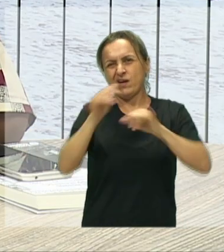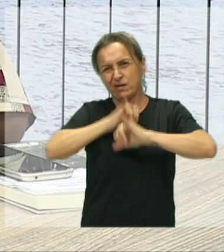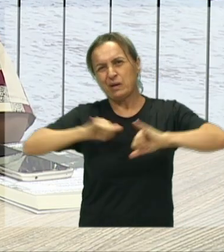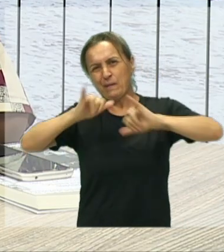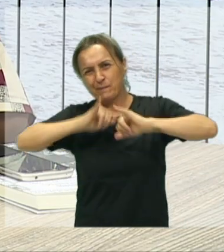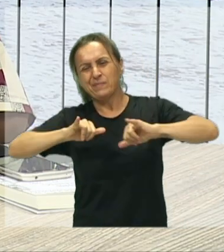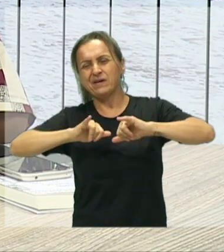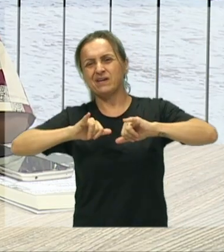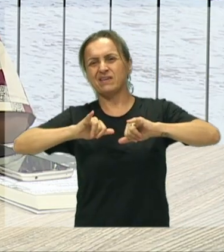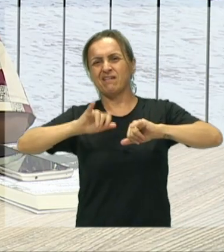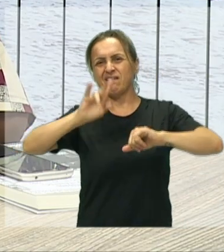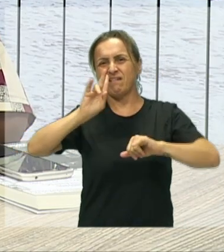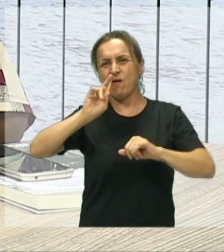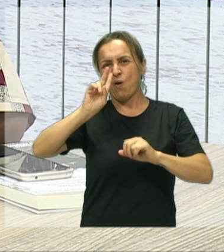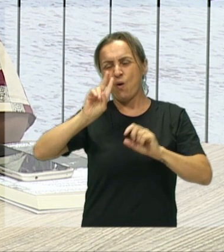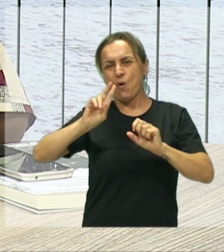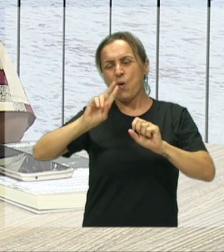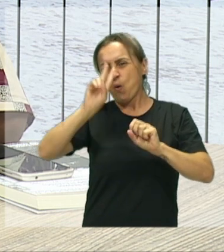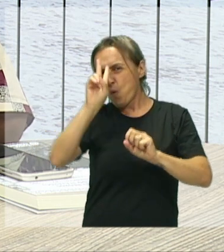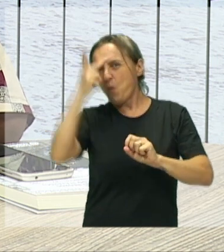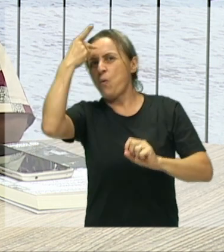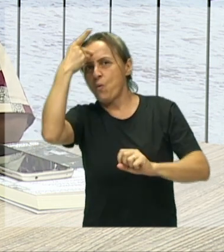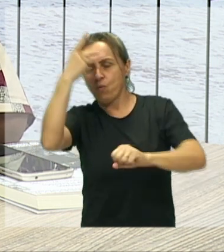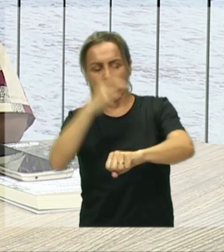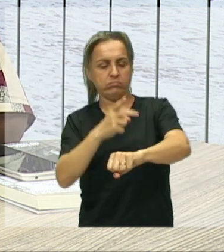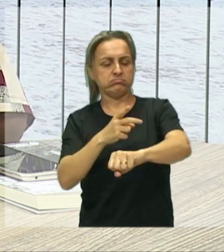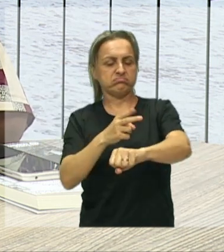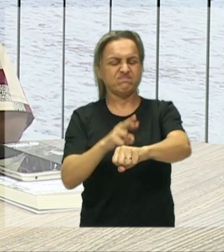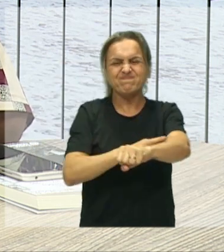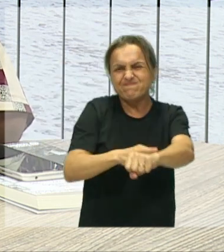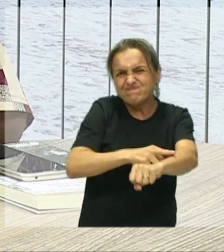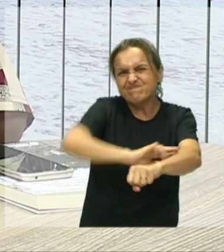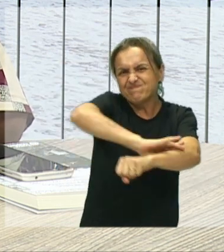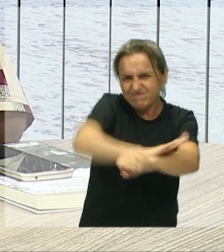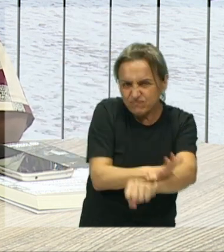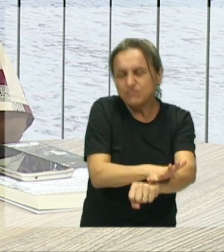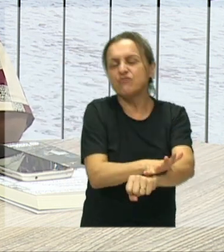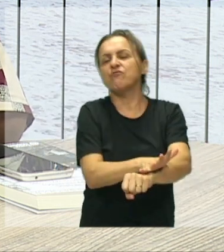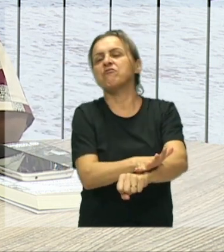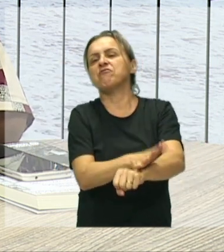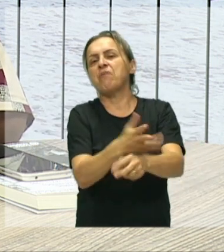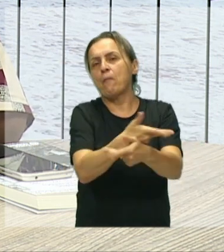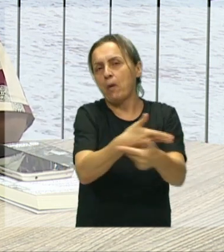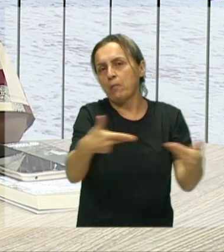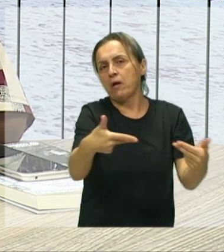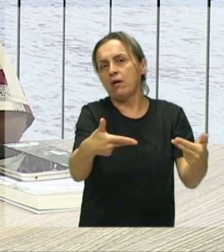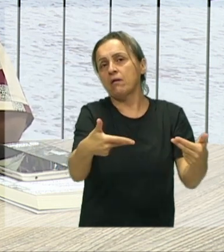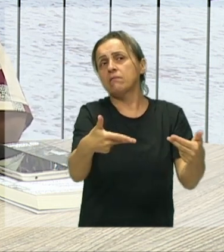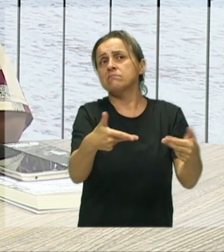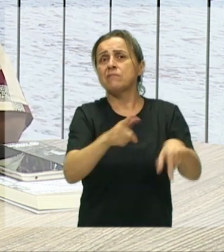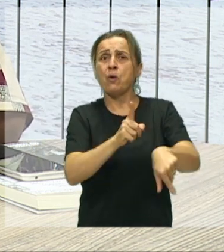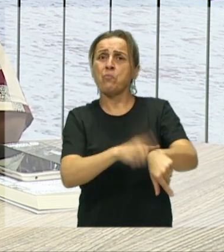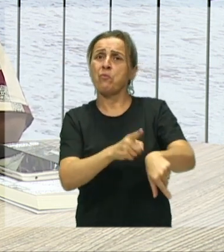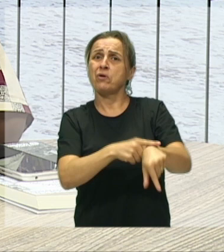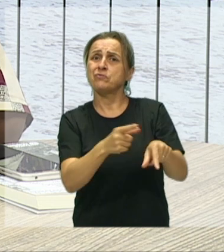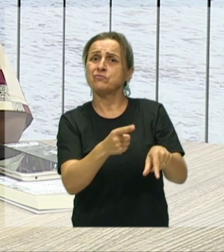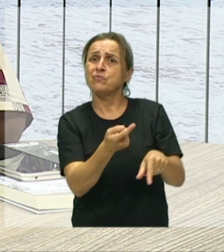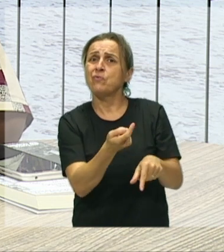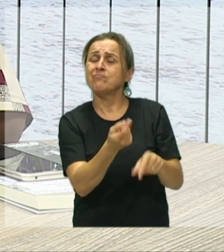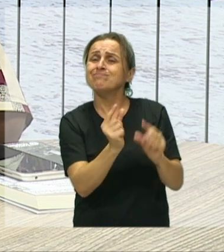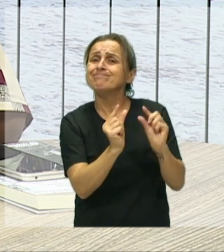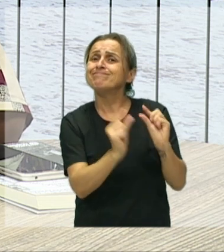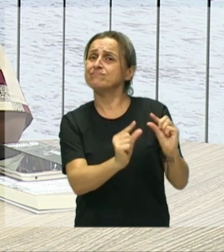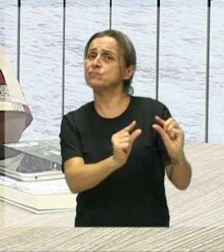formas correlatas, as campanhas são paliativos, são momentâneas, mas nós temos que pensar a longo prazo, para além